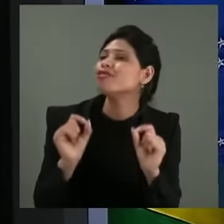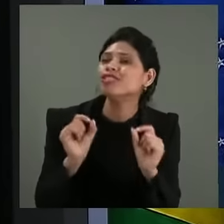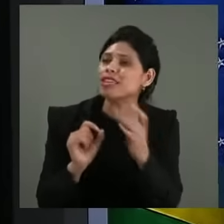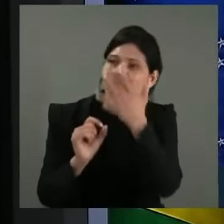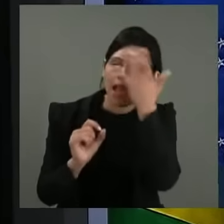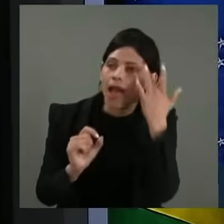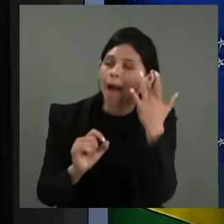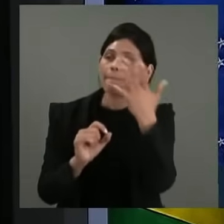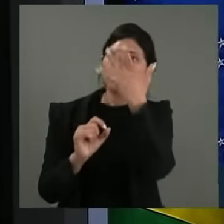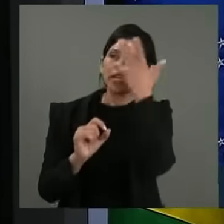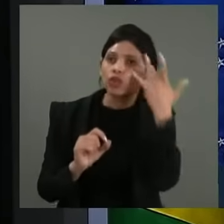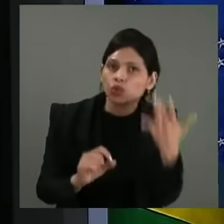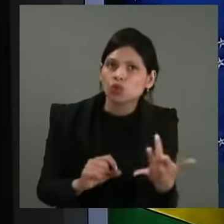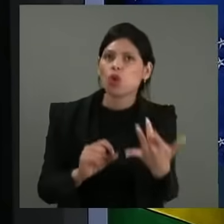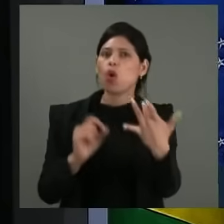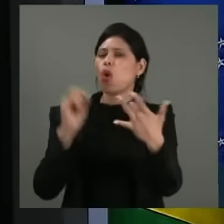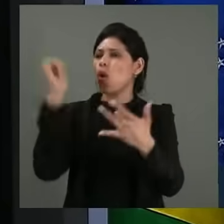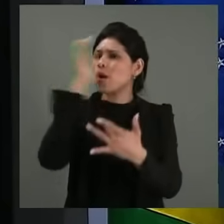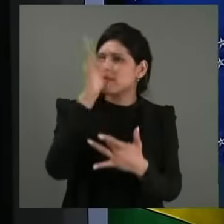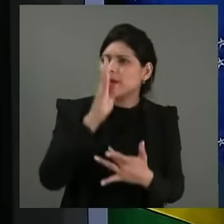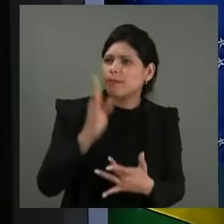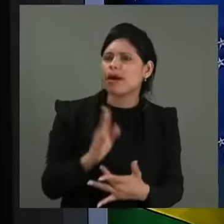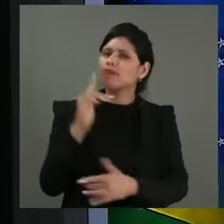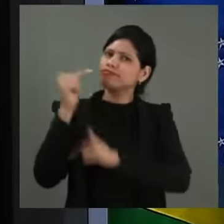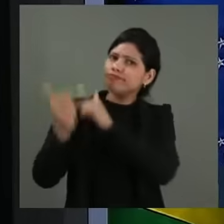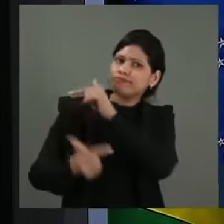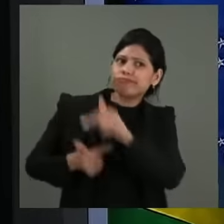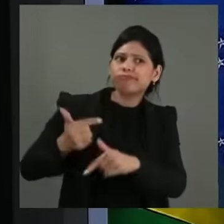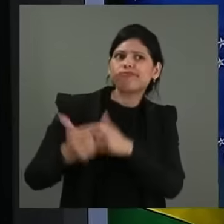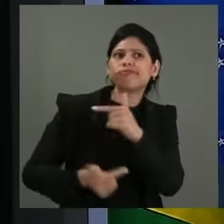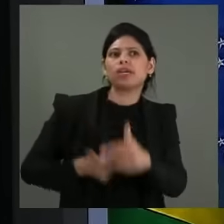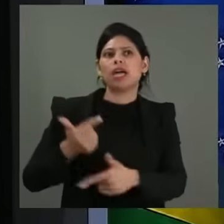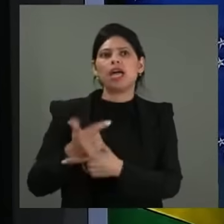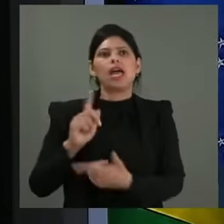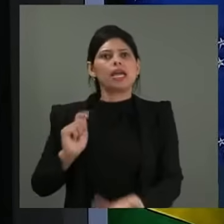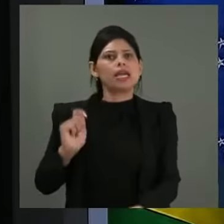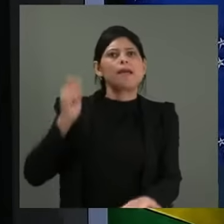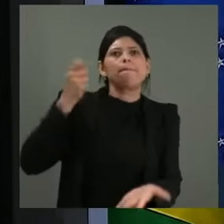bem, com o dinheiro do trabalhador, que paga